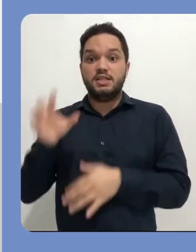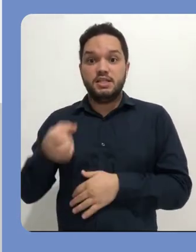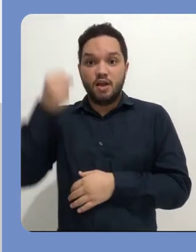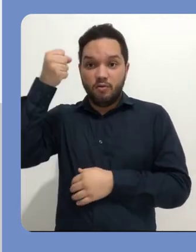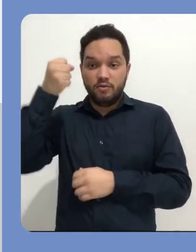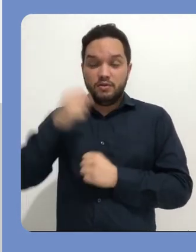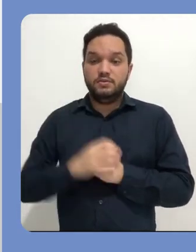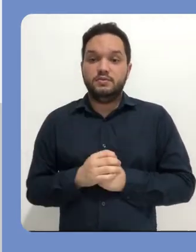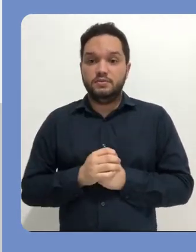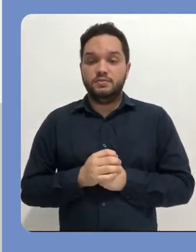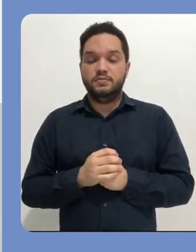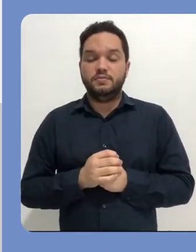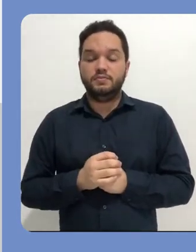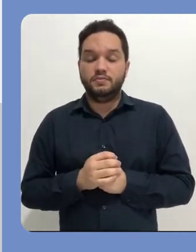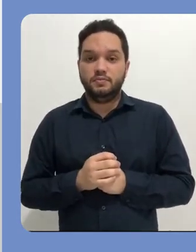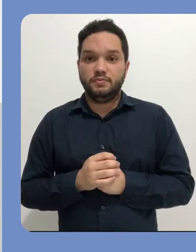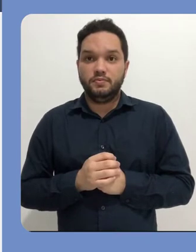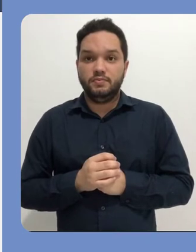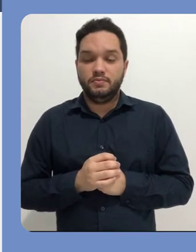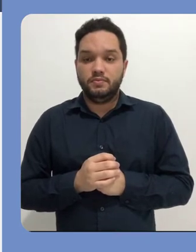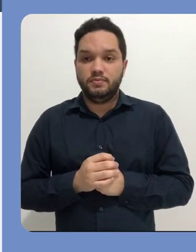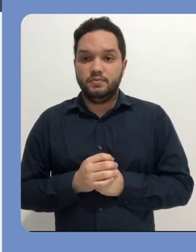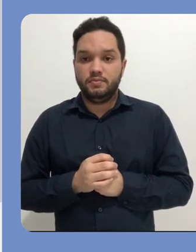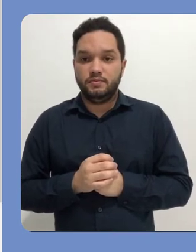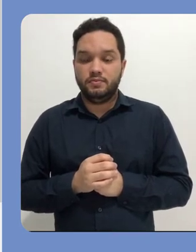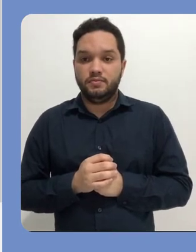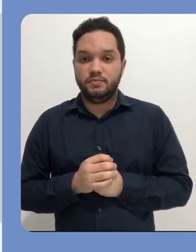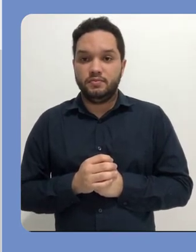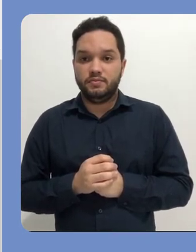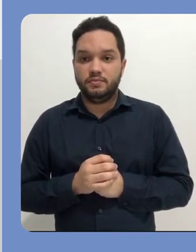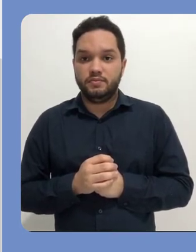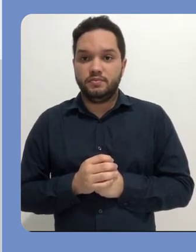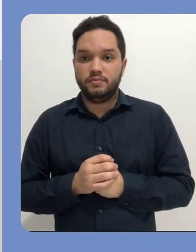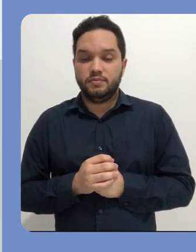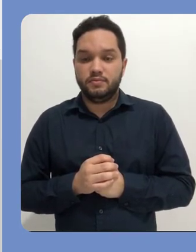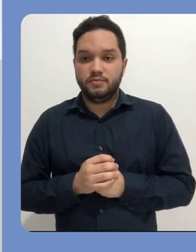vai gerar com esses dados.